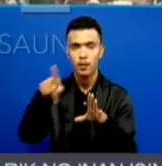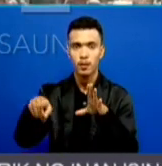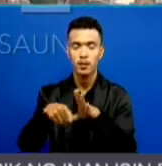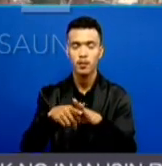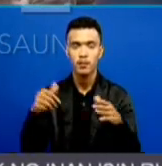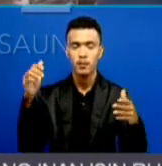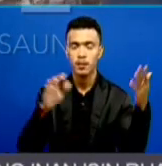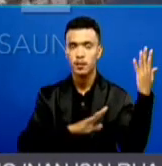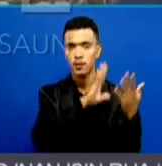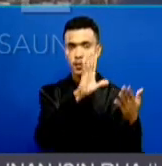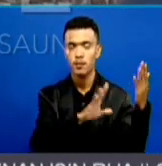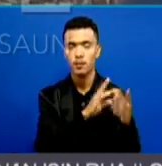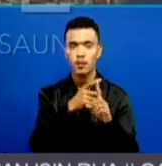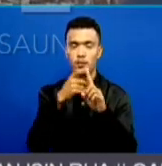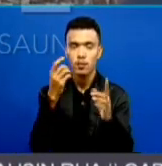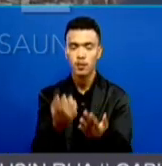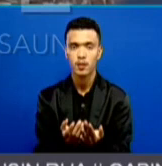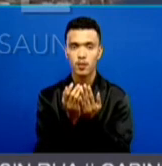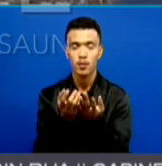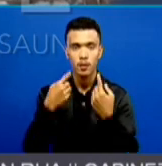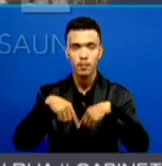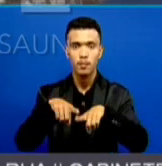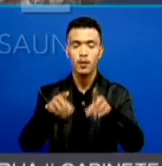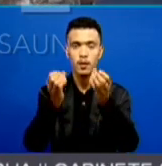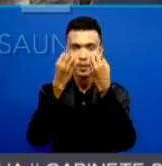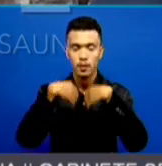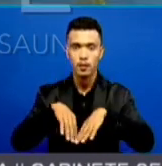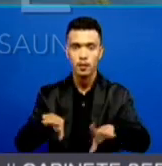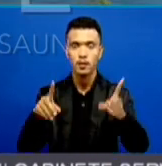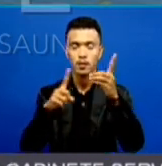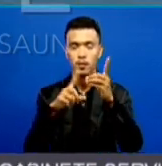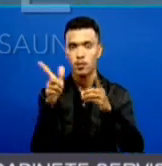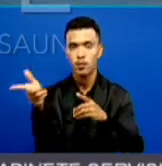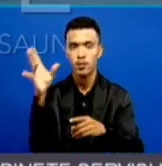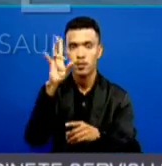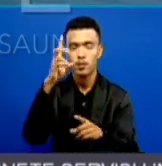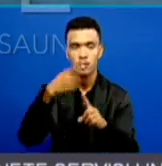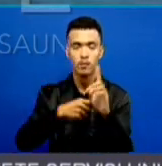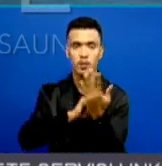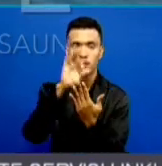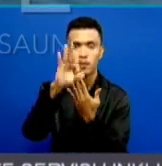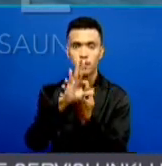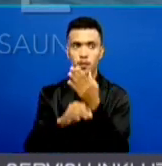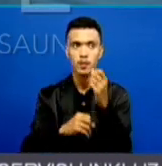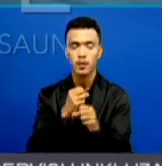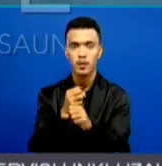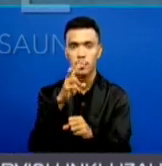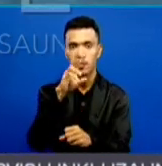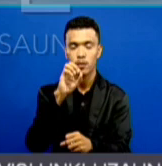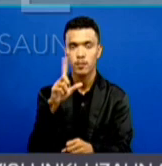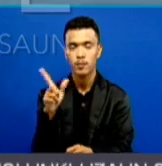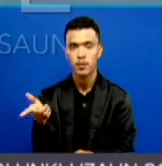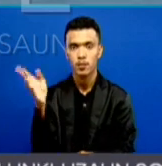ia cerimônia husi cro doação ne batasilaran ia loron rua nulur racing hitu fulan fevereiro tinang rihung rua rua nulur racing